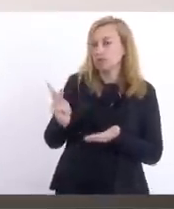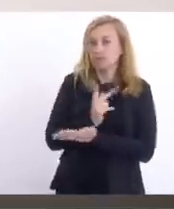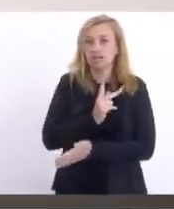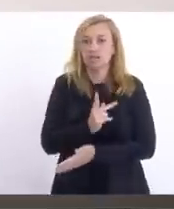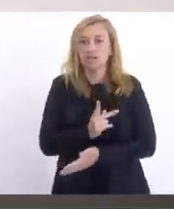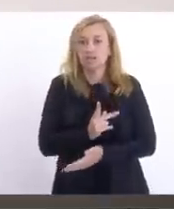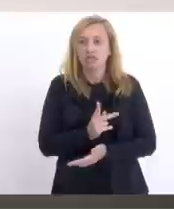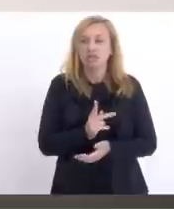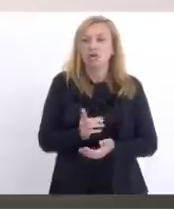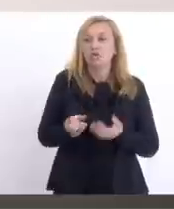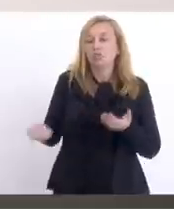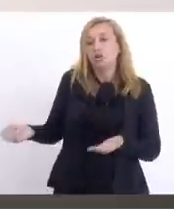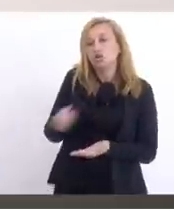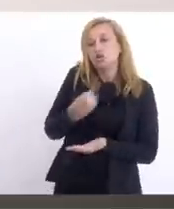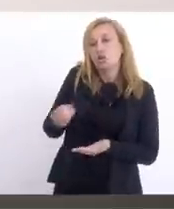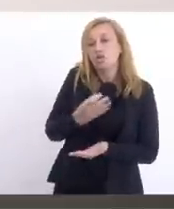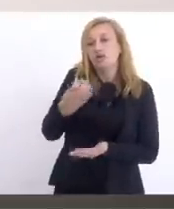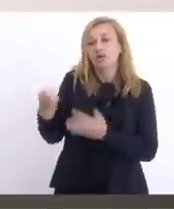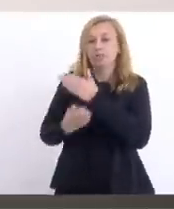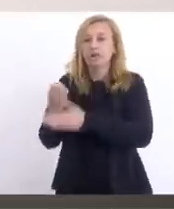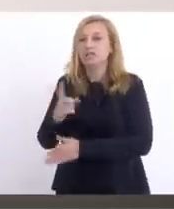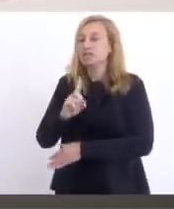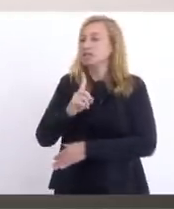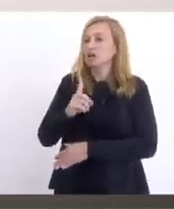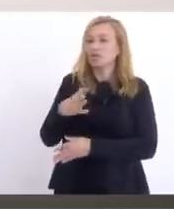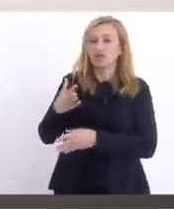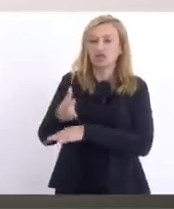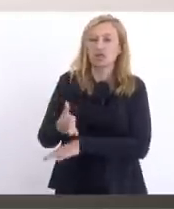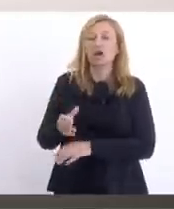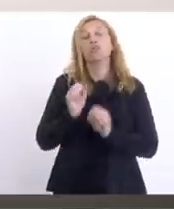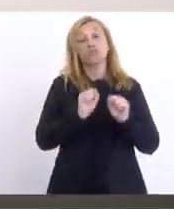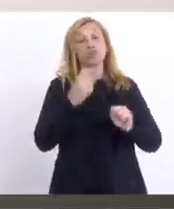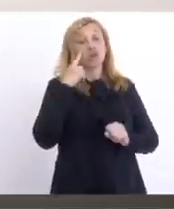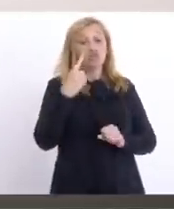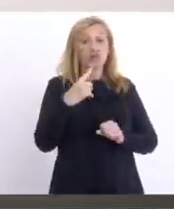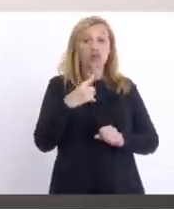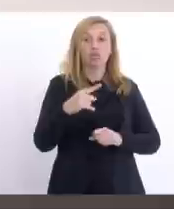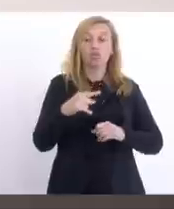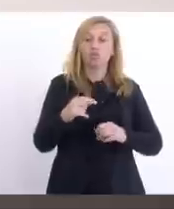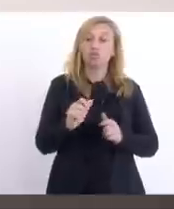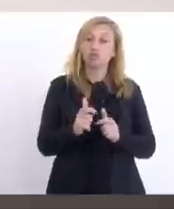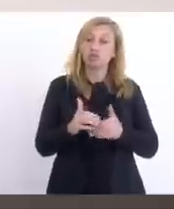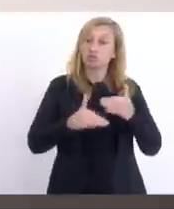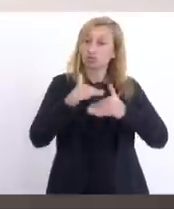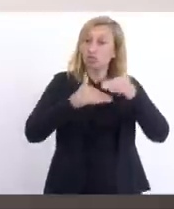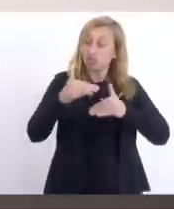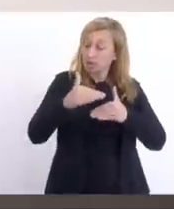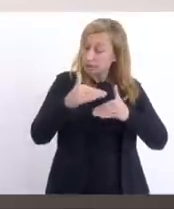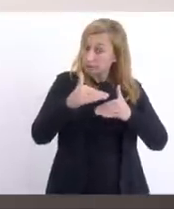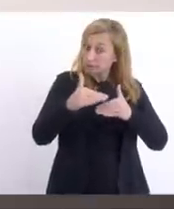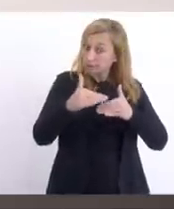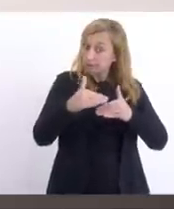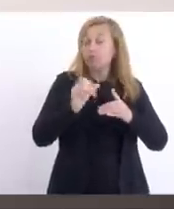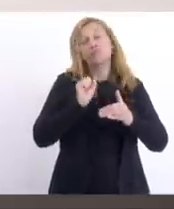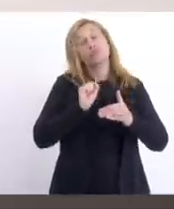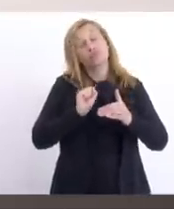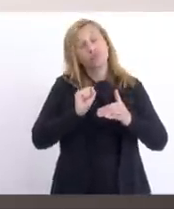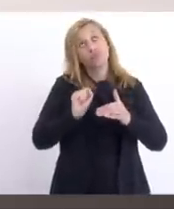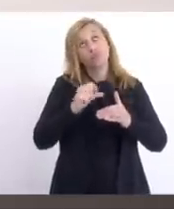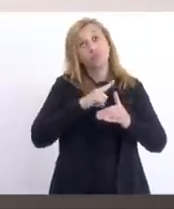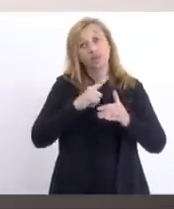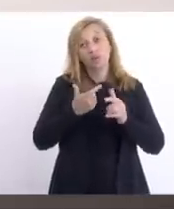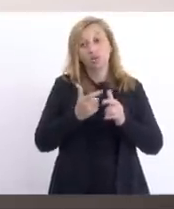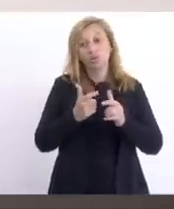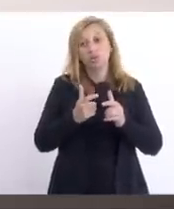vai abrir nova empresa, não vai abrir, e aquilo que a gente poderia ver de aumento, podemos ter uma